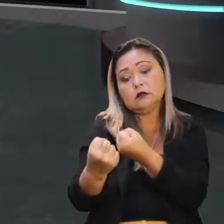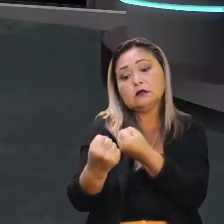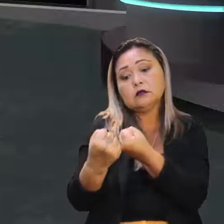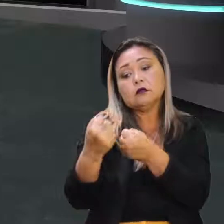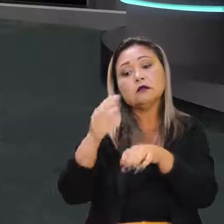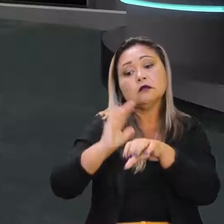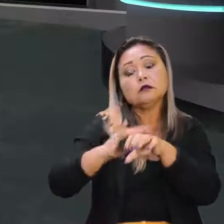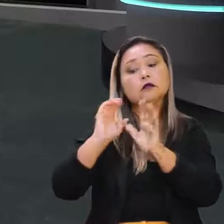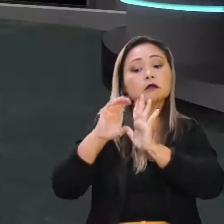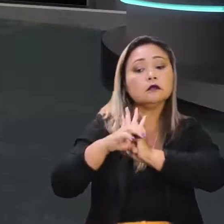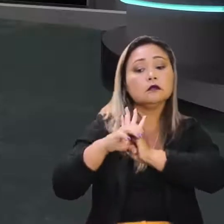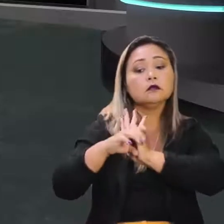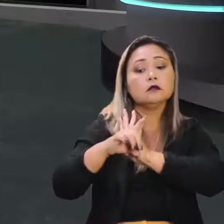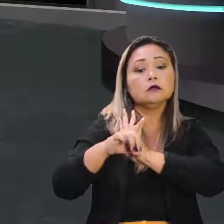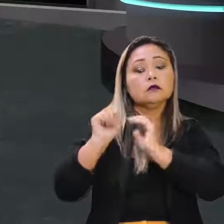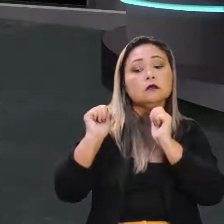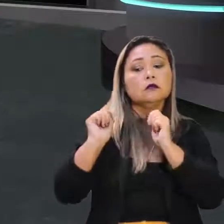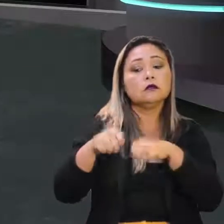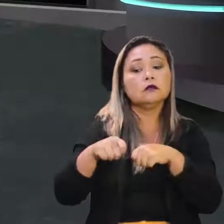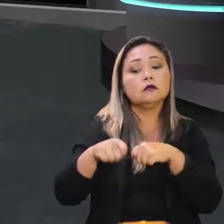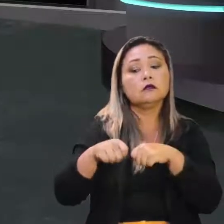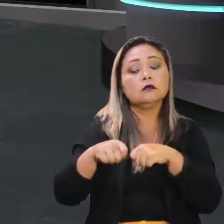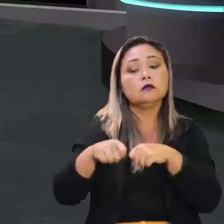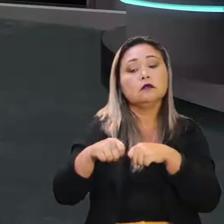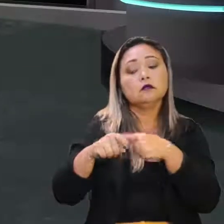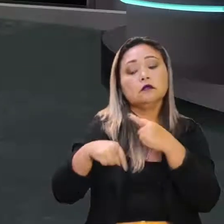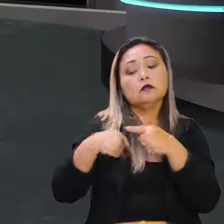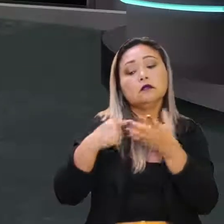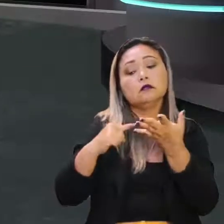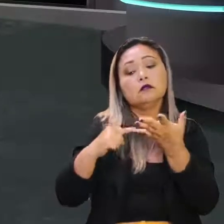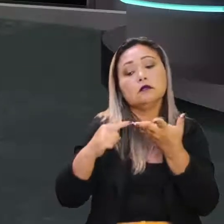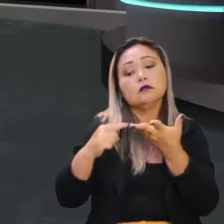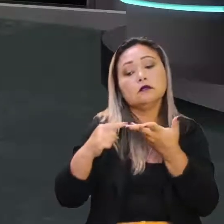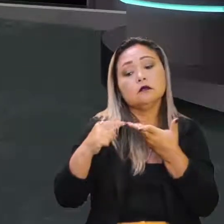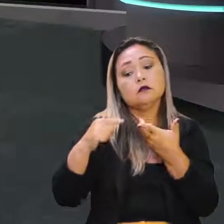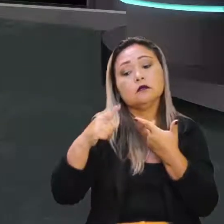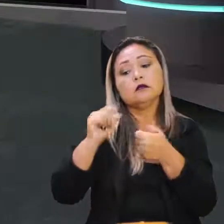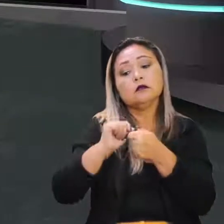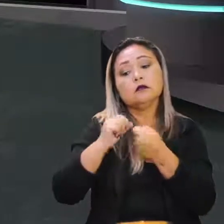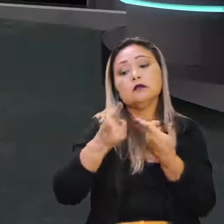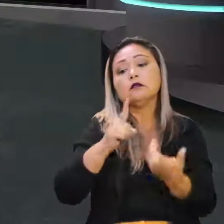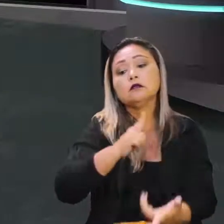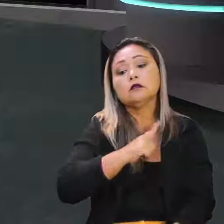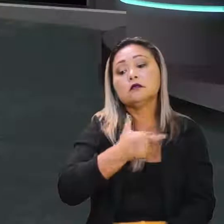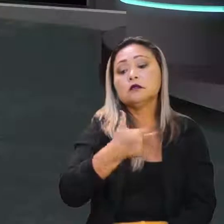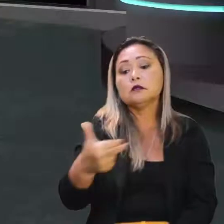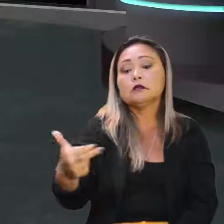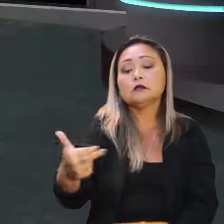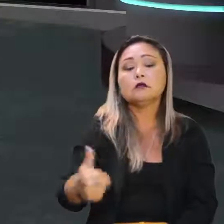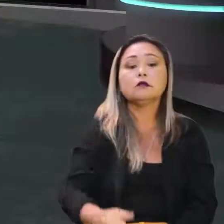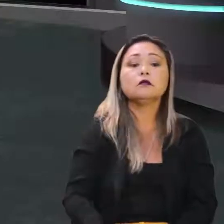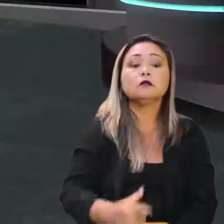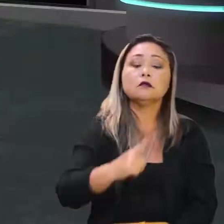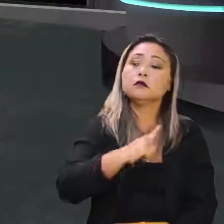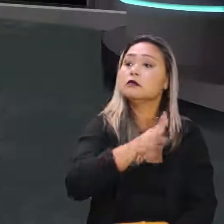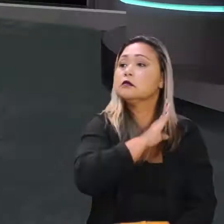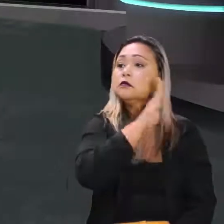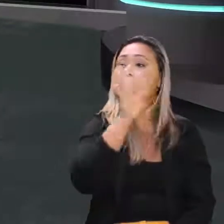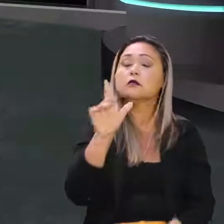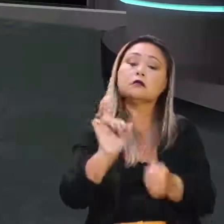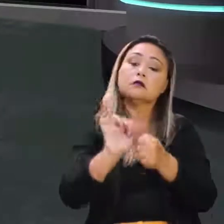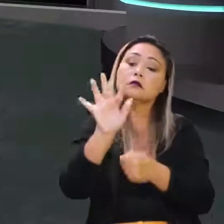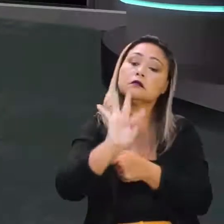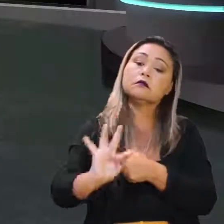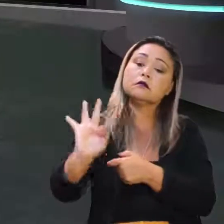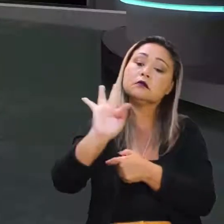uma ideia, um conceito que pode ser visto de várias maneiras, né? Verdade. Professor, por exemplo, nós fizemos a academia, fizemos a